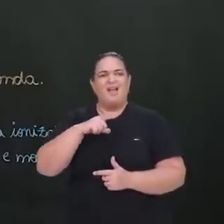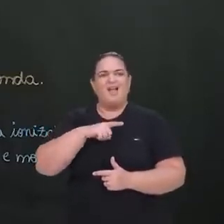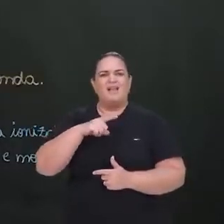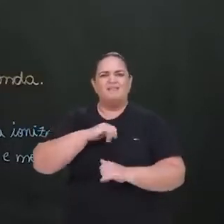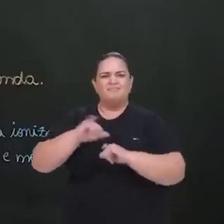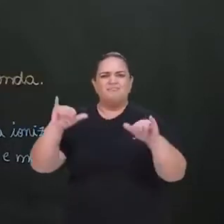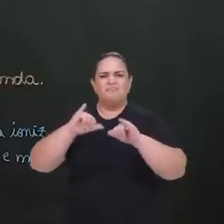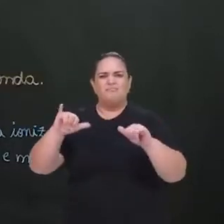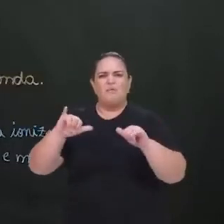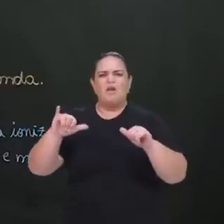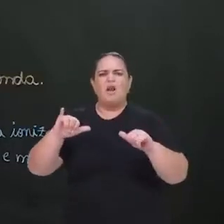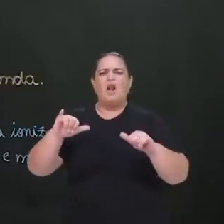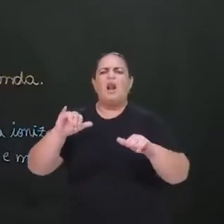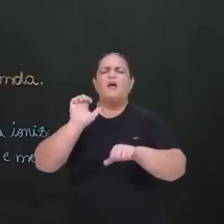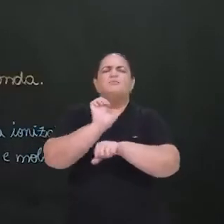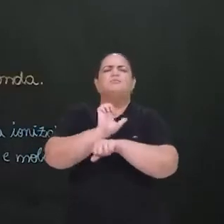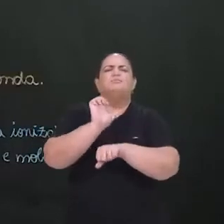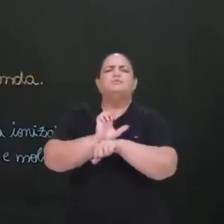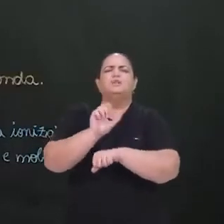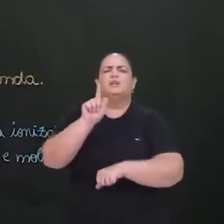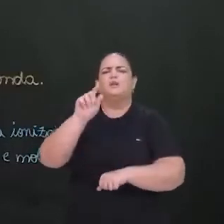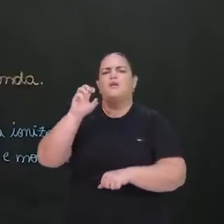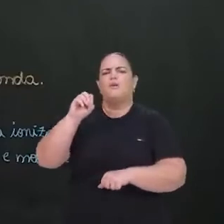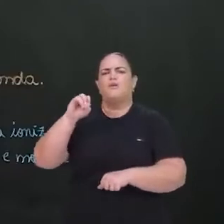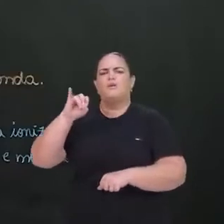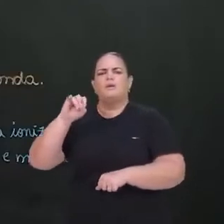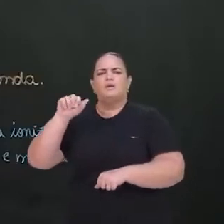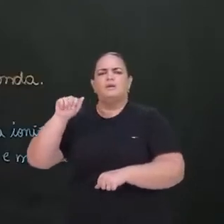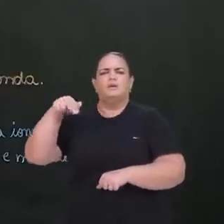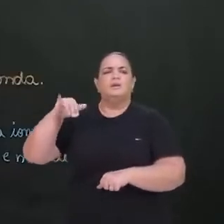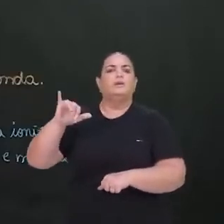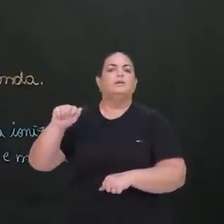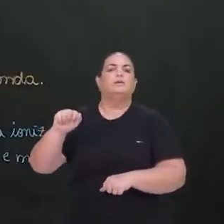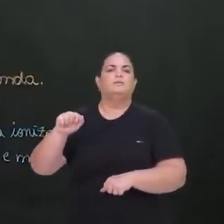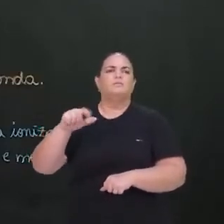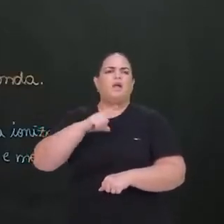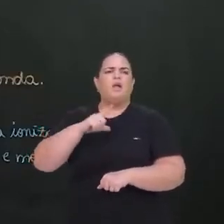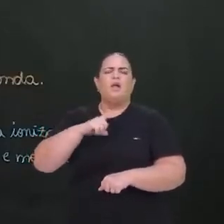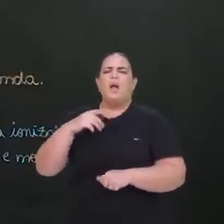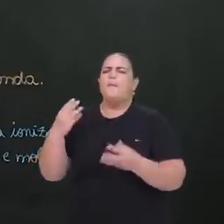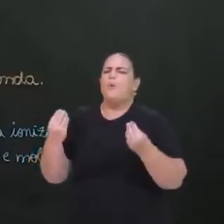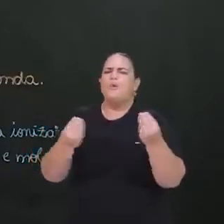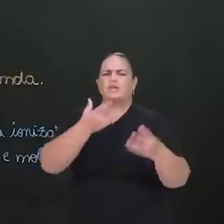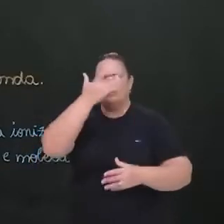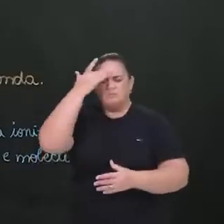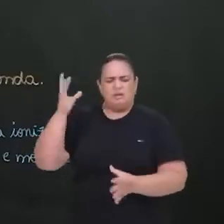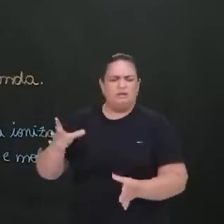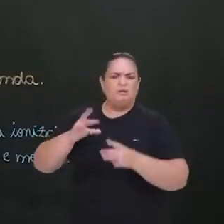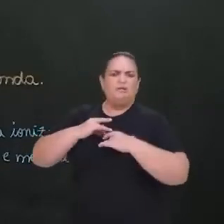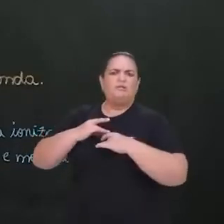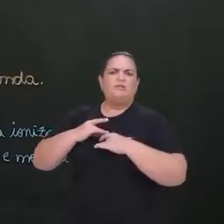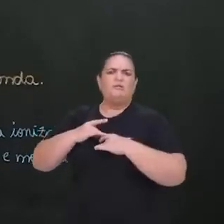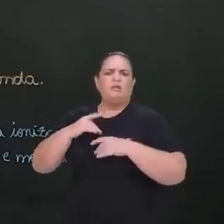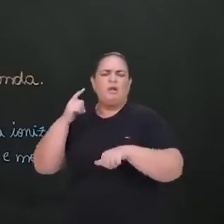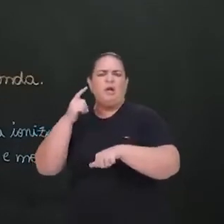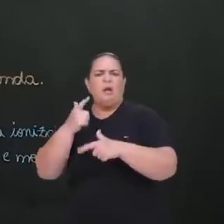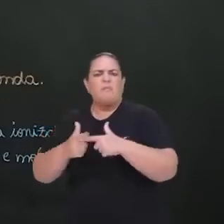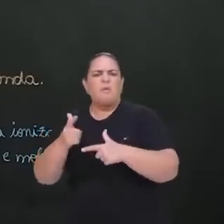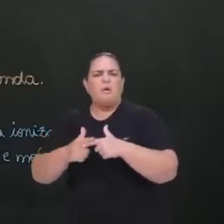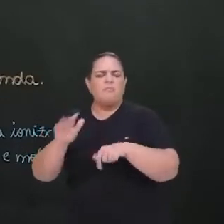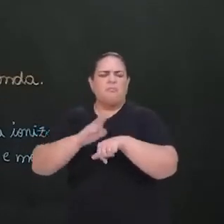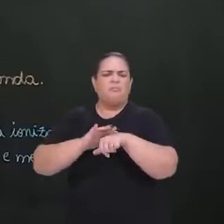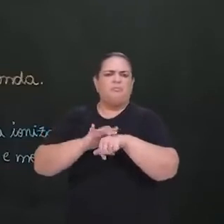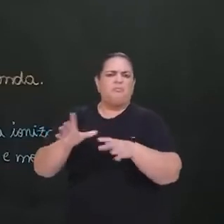Goiânia até hoje. Muitas pessoas morreram, muitas pessoas desenvolveram síndromes de radiação, queimaduras, câncer a partir